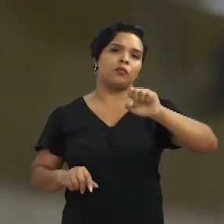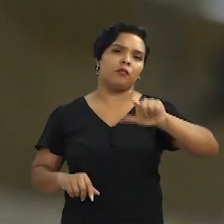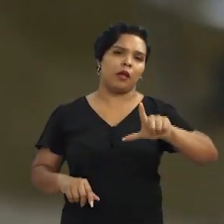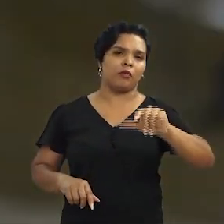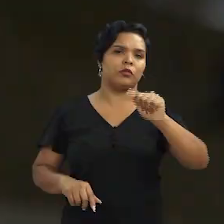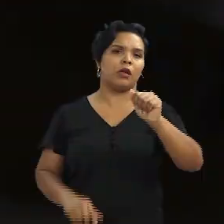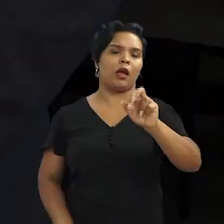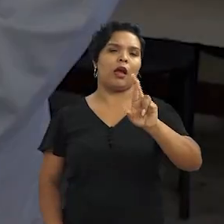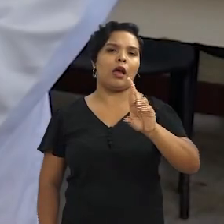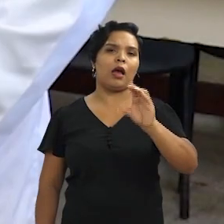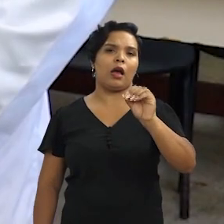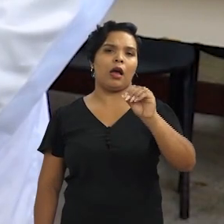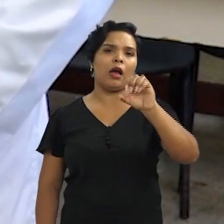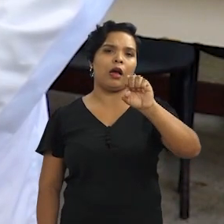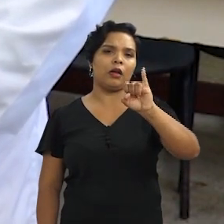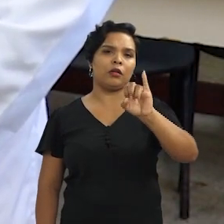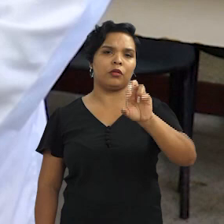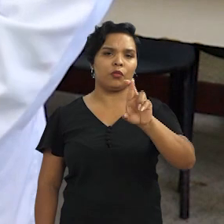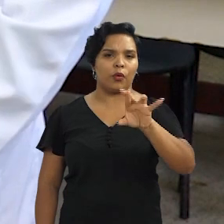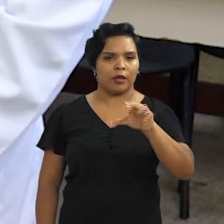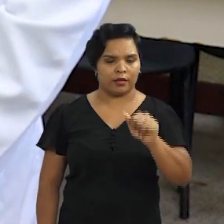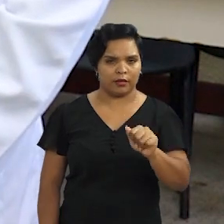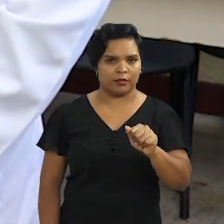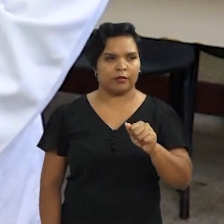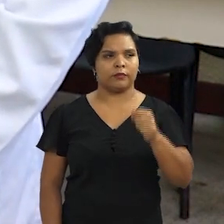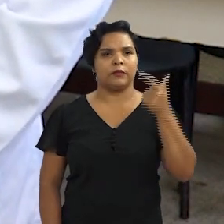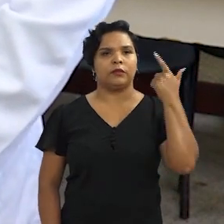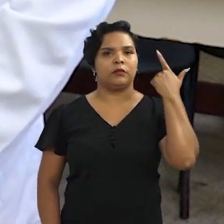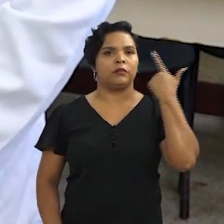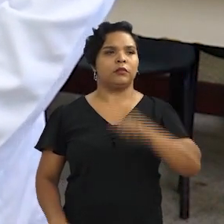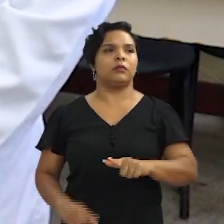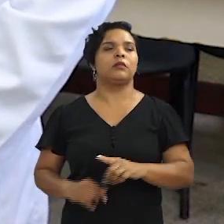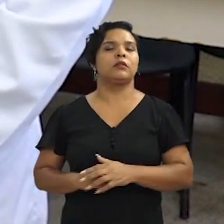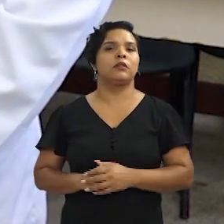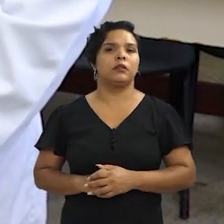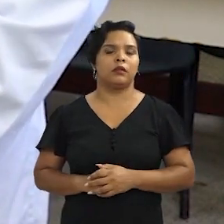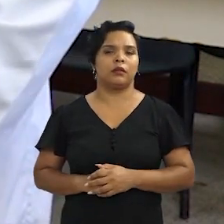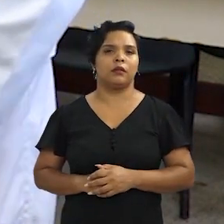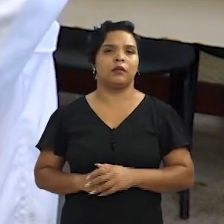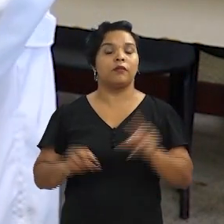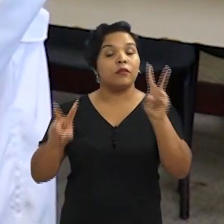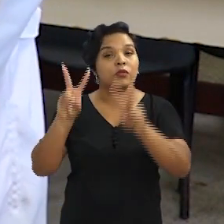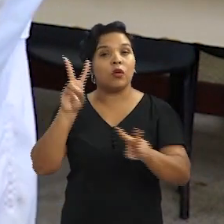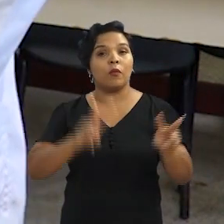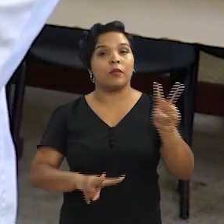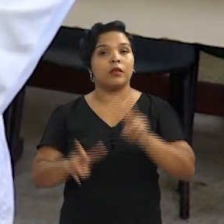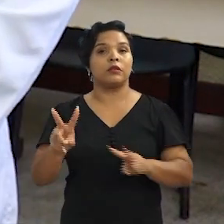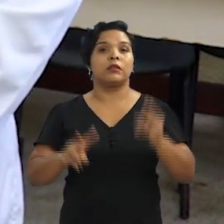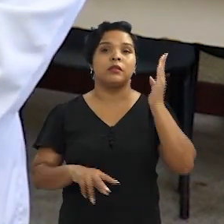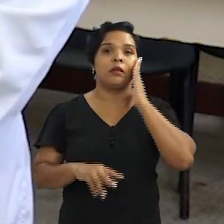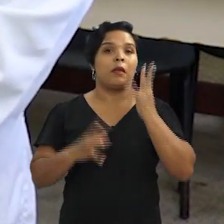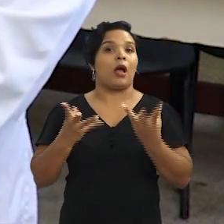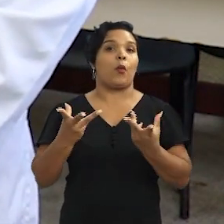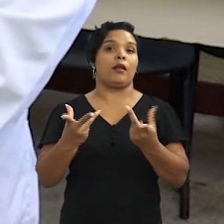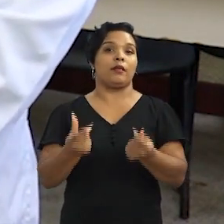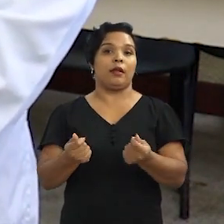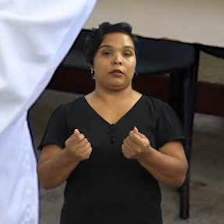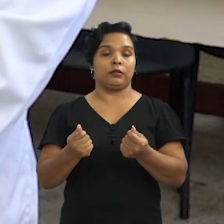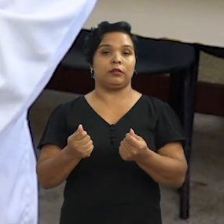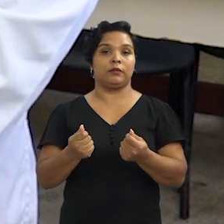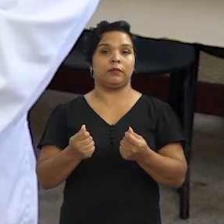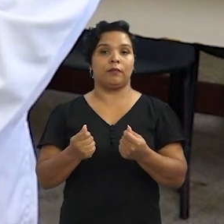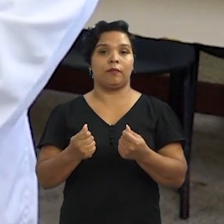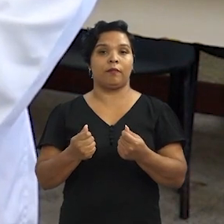mel de aroeira. Para a indústria é muito difícil ela conseguir, utilizando só visualmente, identificar essa